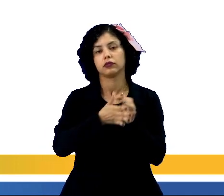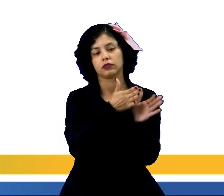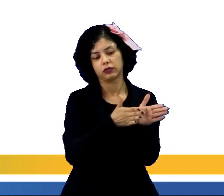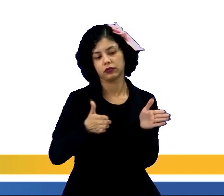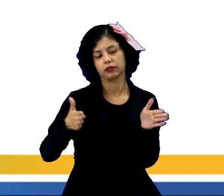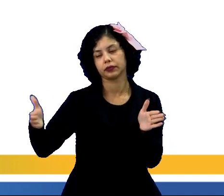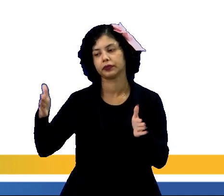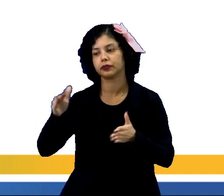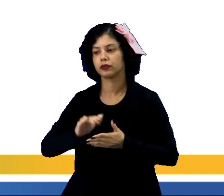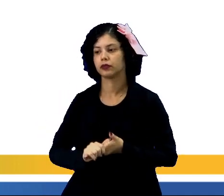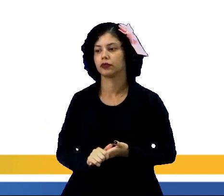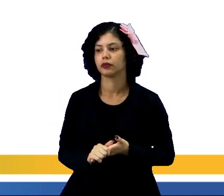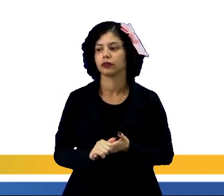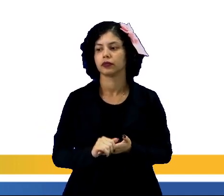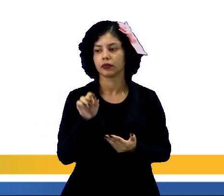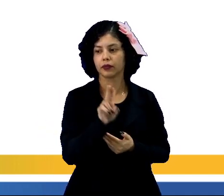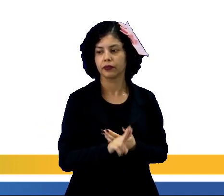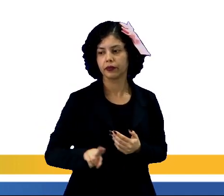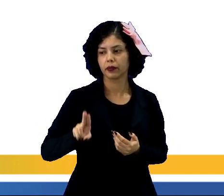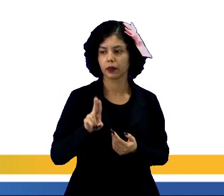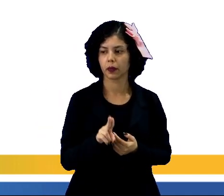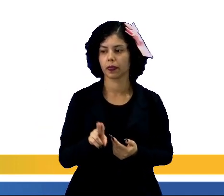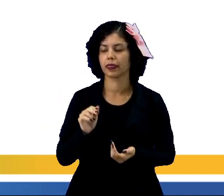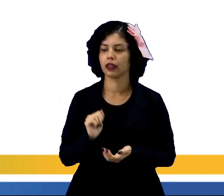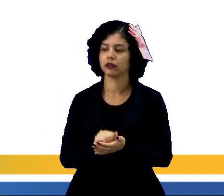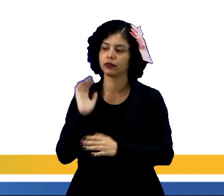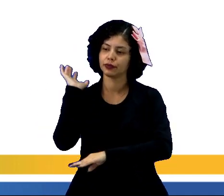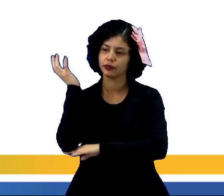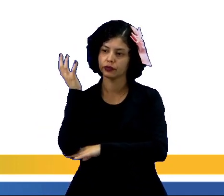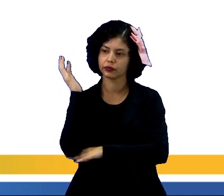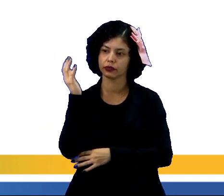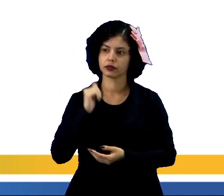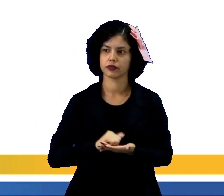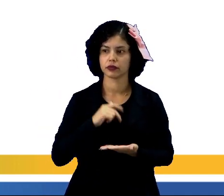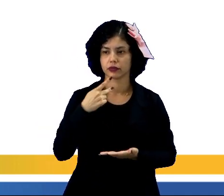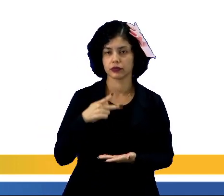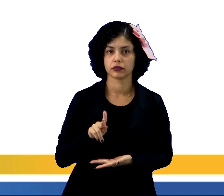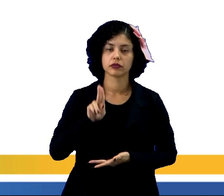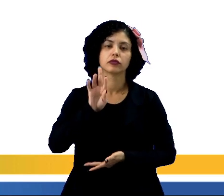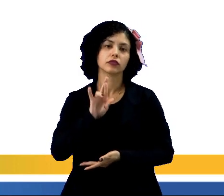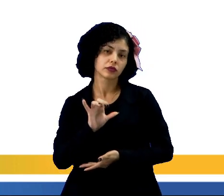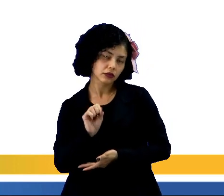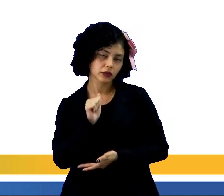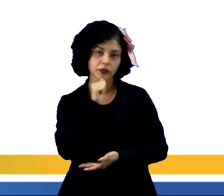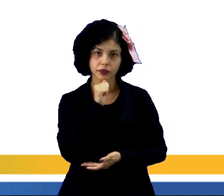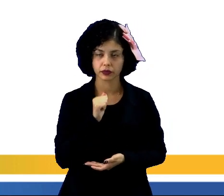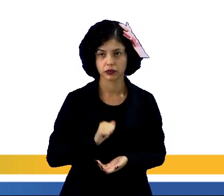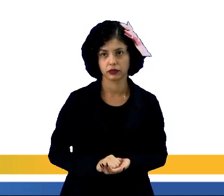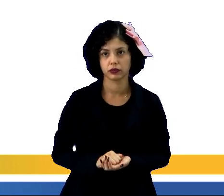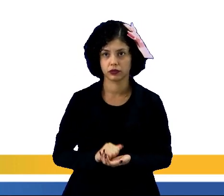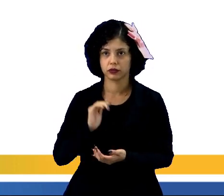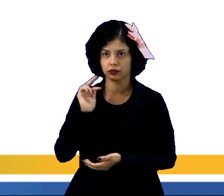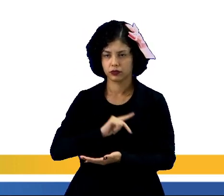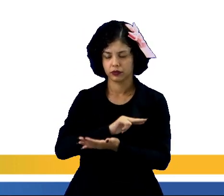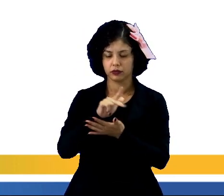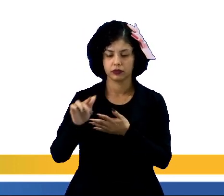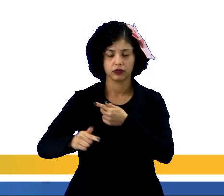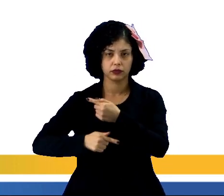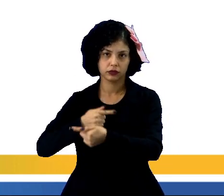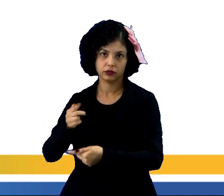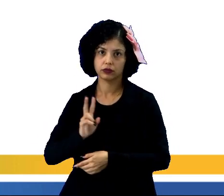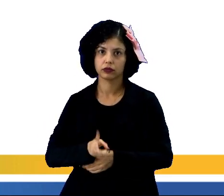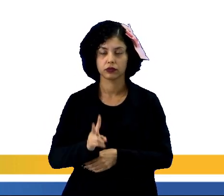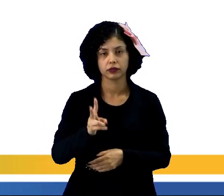esses experimentos? Ele utilizou as plantas chamadas de puras, ou seja, as plantas que após várias